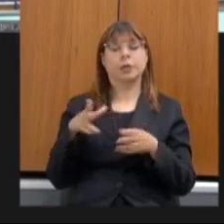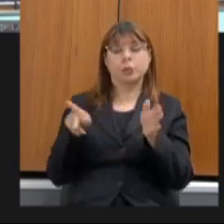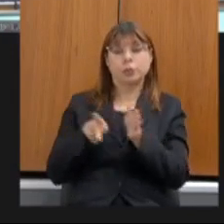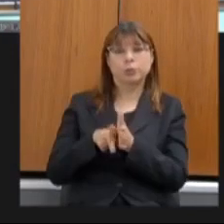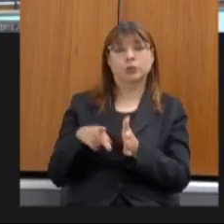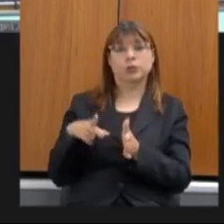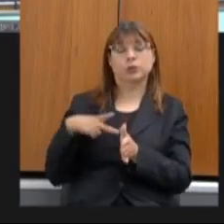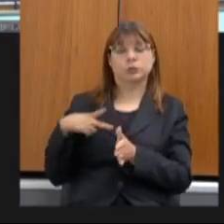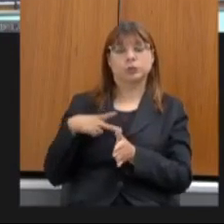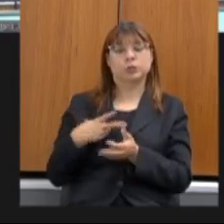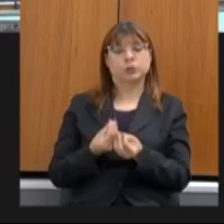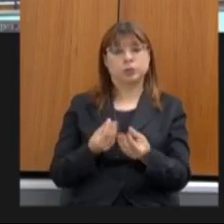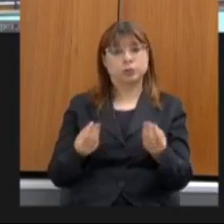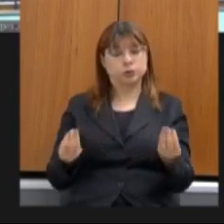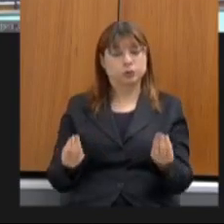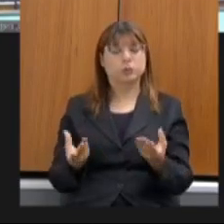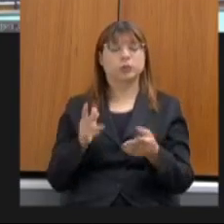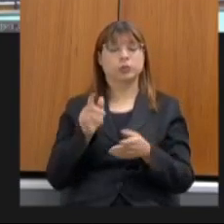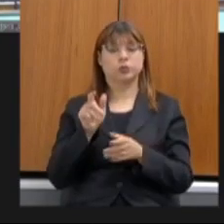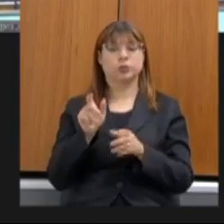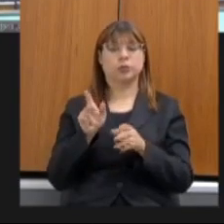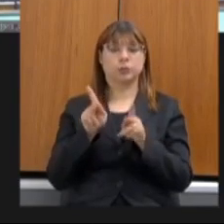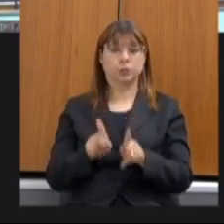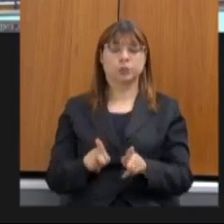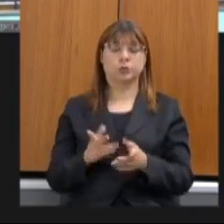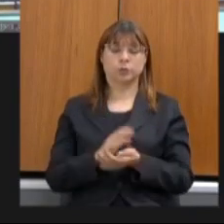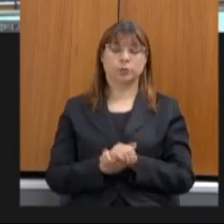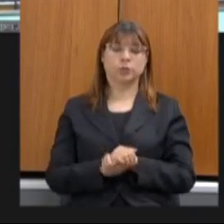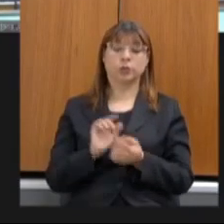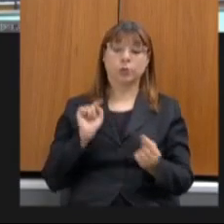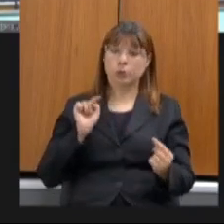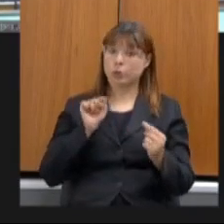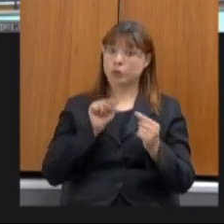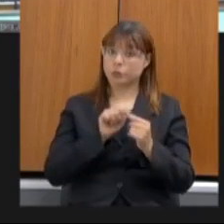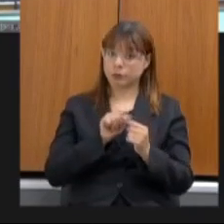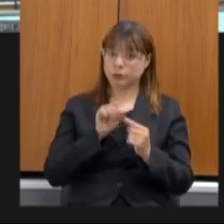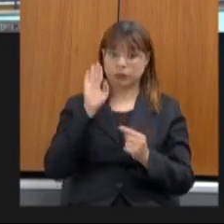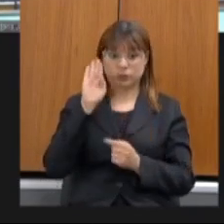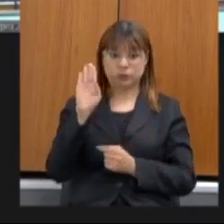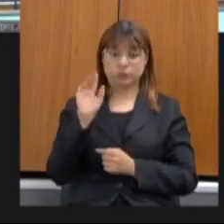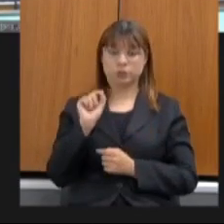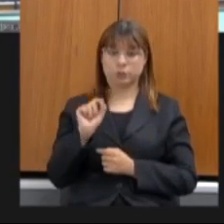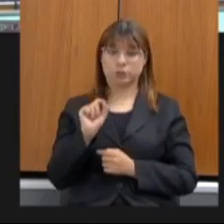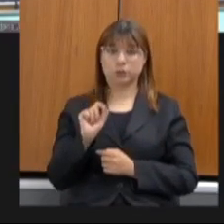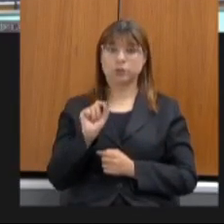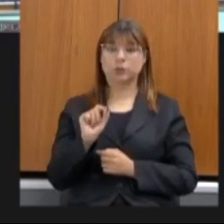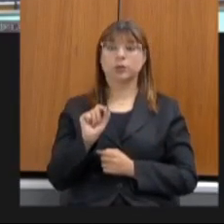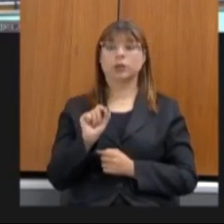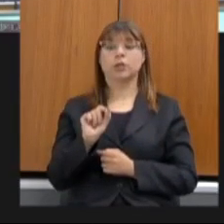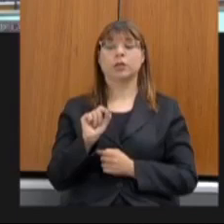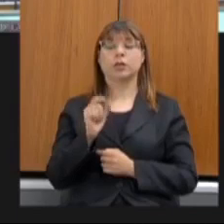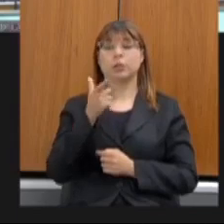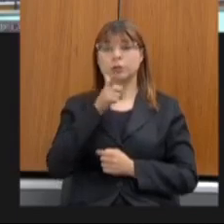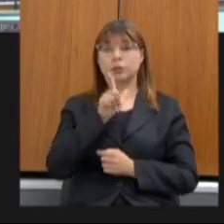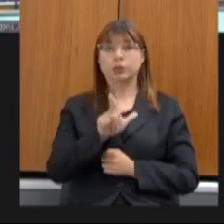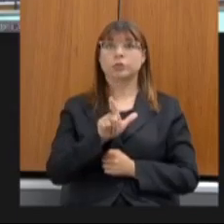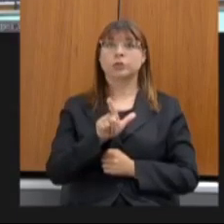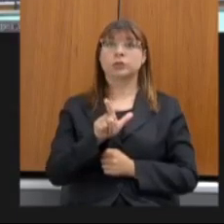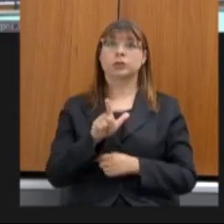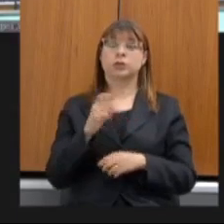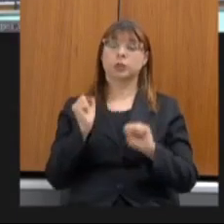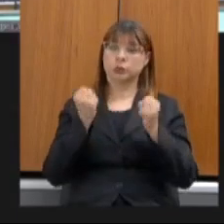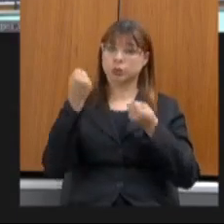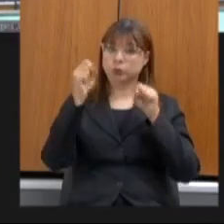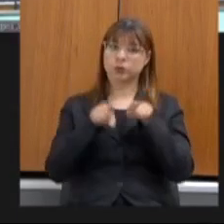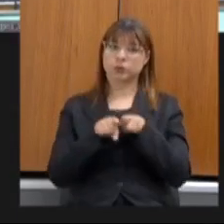milhares de pessoas nossa meta da evasão Industrial a esta política